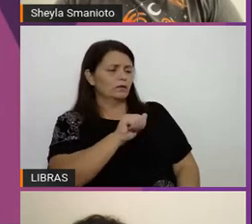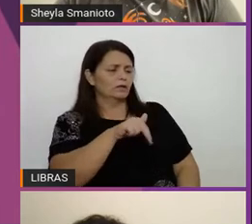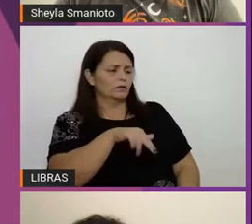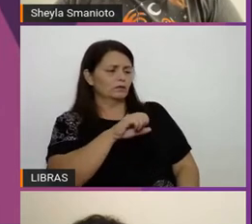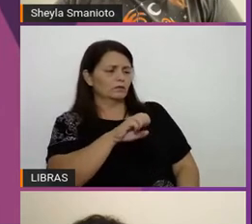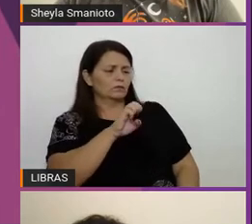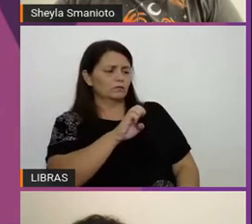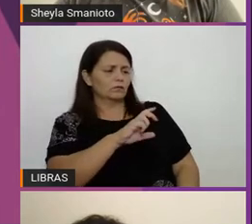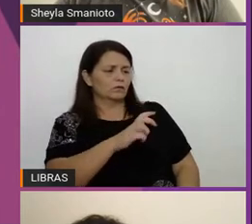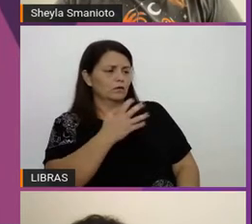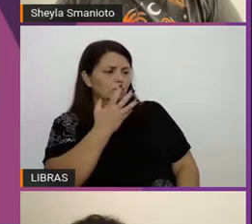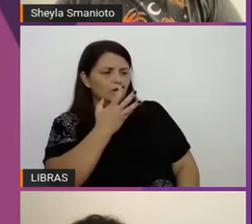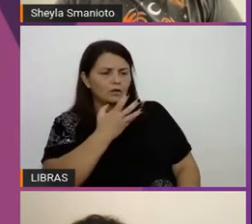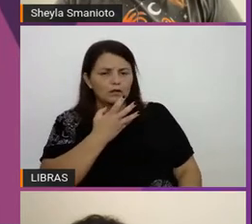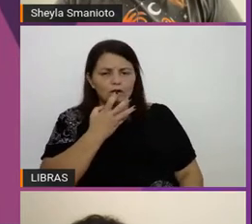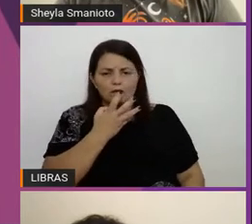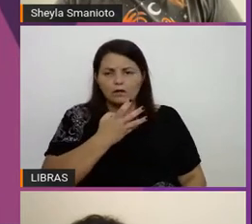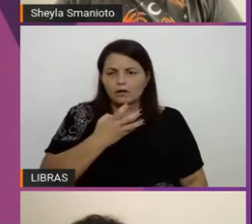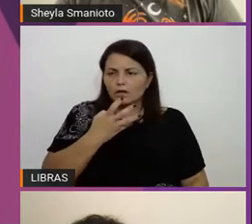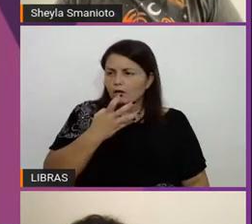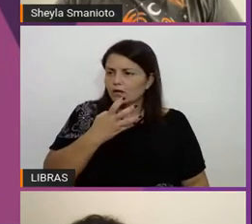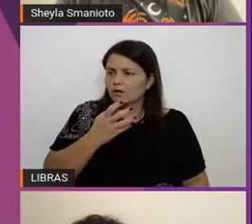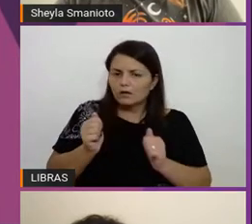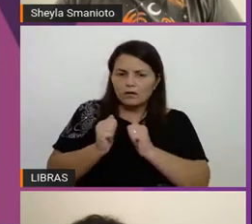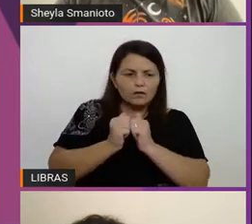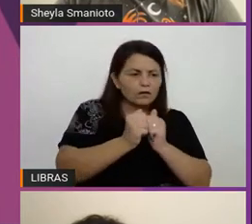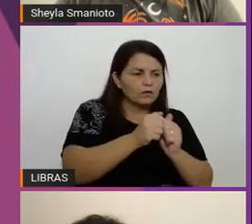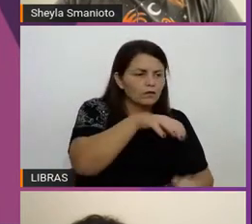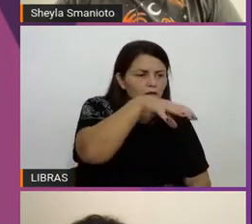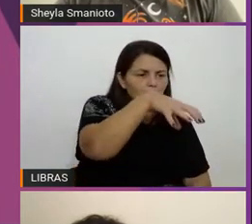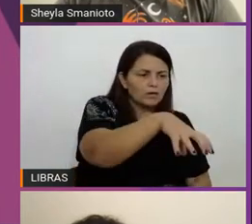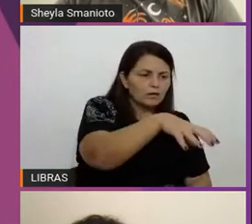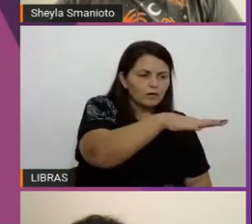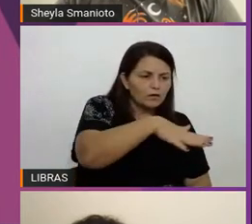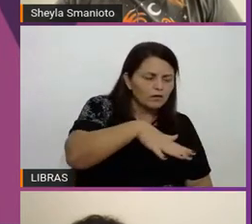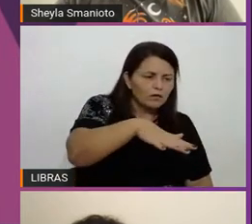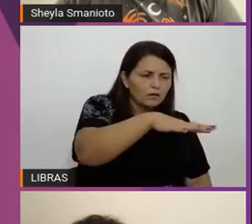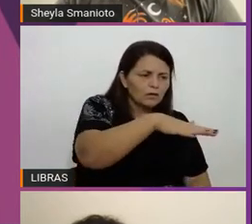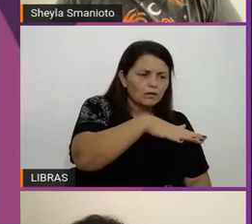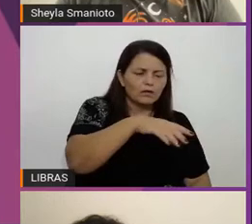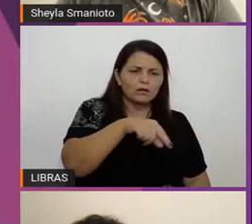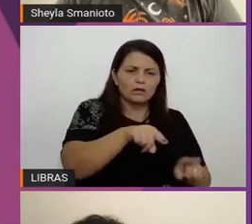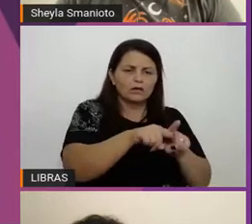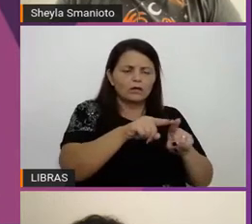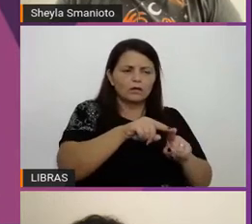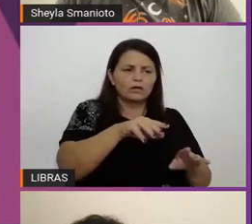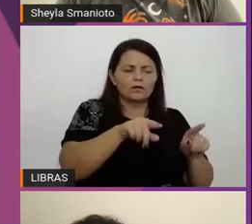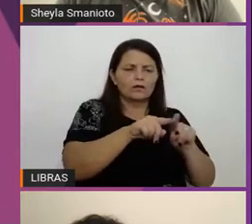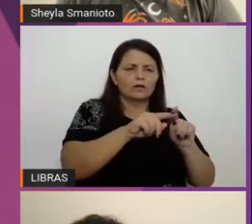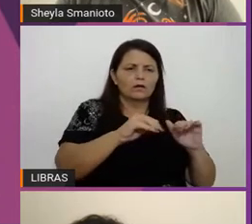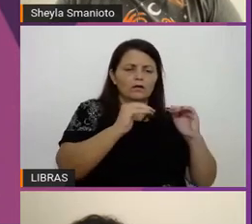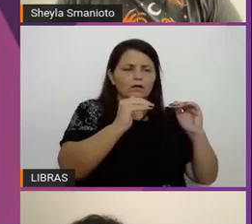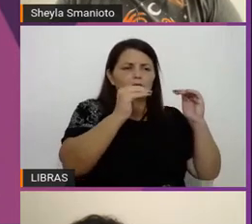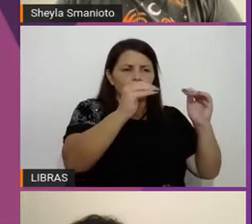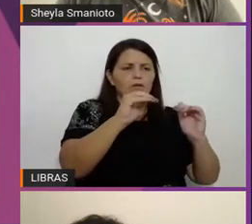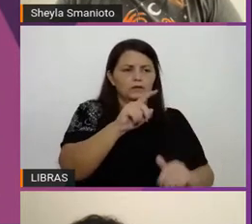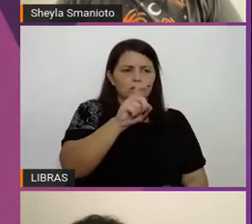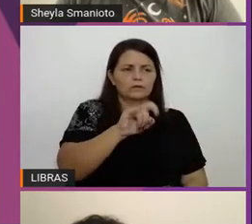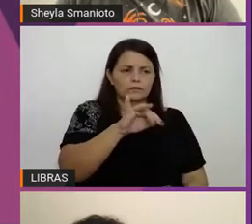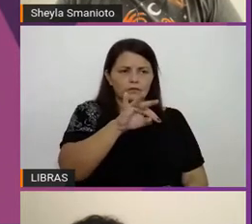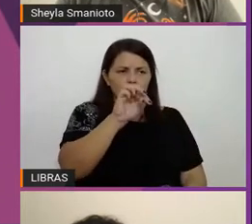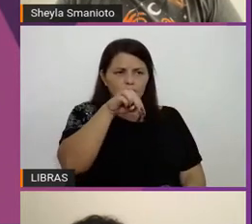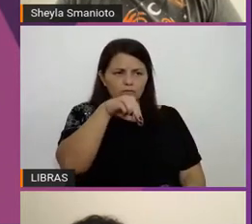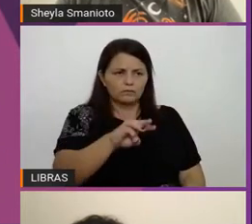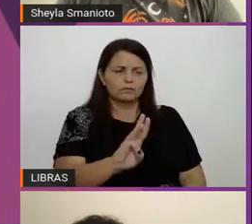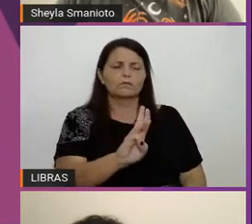juruna que se encanta com ela EA leva para a aldeia paquiçamba na volta grande do Xingu